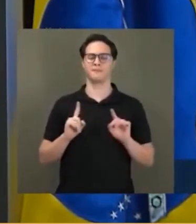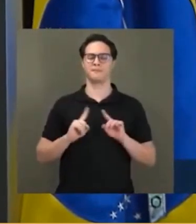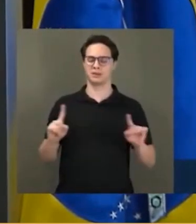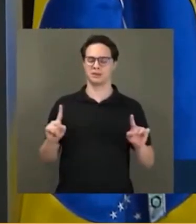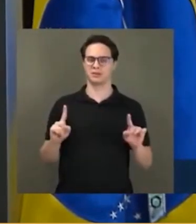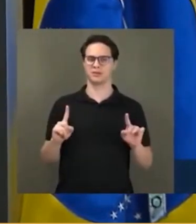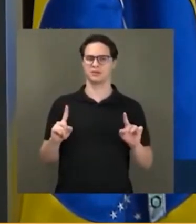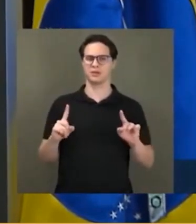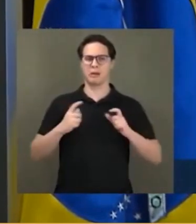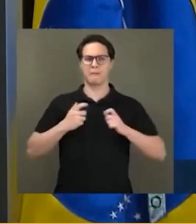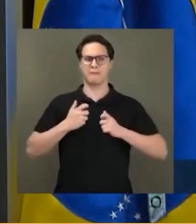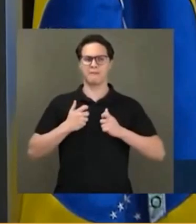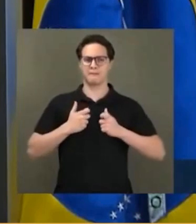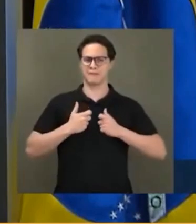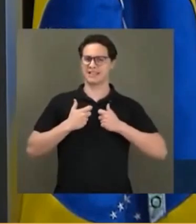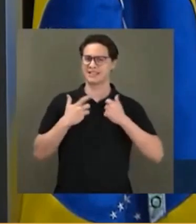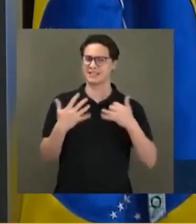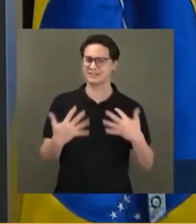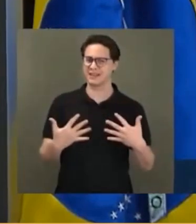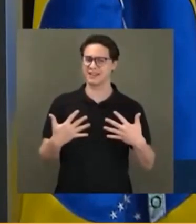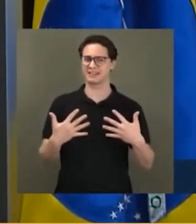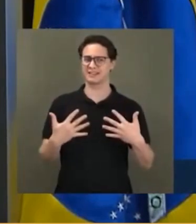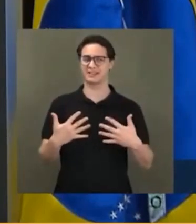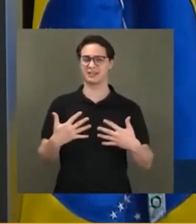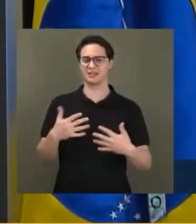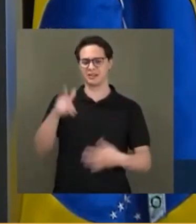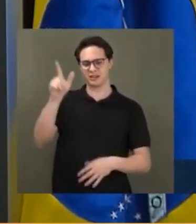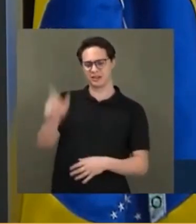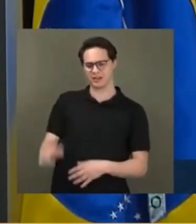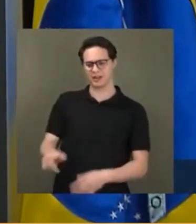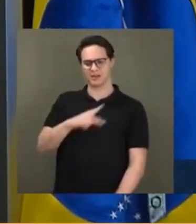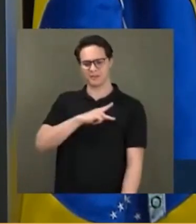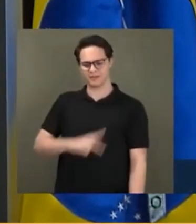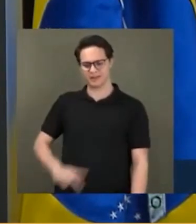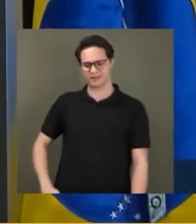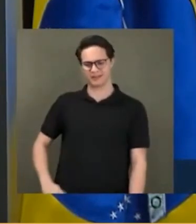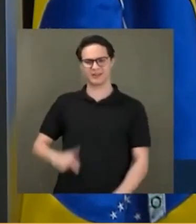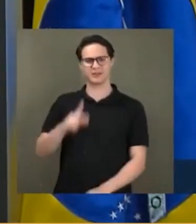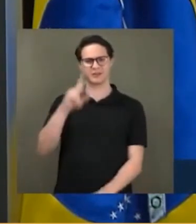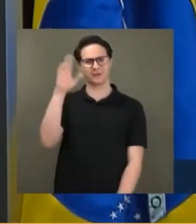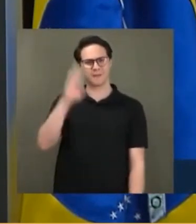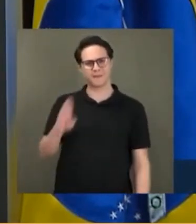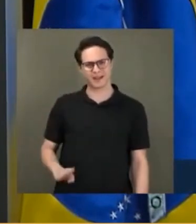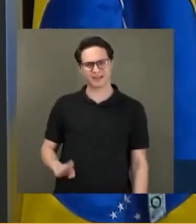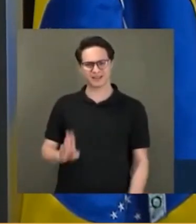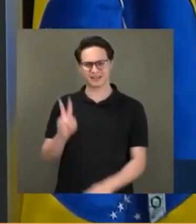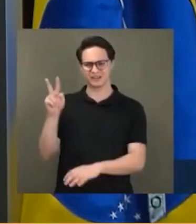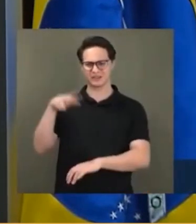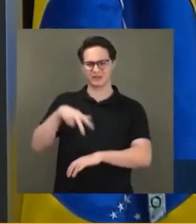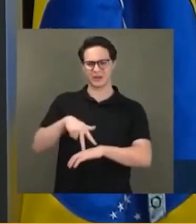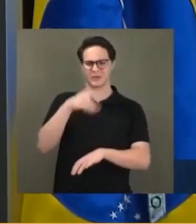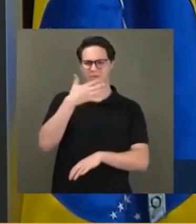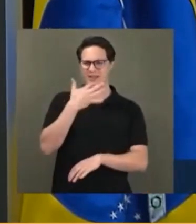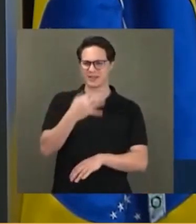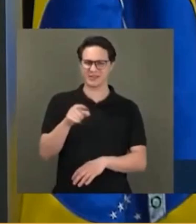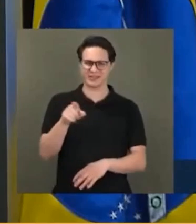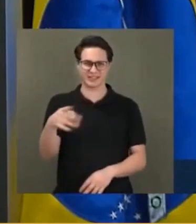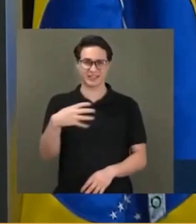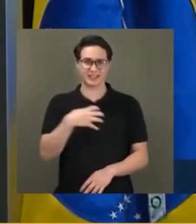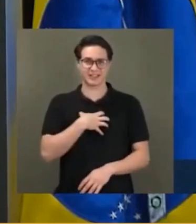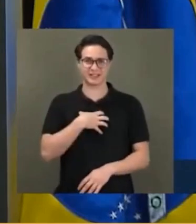expressar isso na condição de Presidente da República Federativa do Brasil e pior em